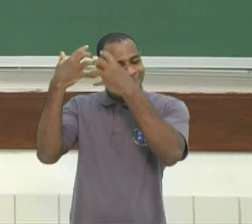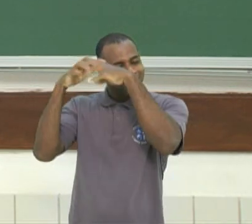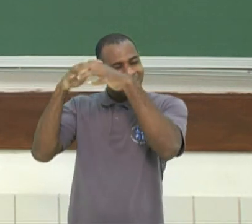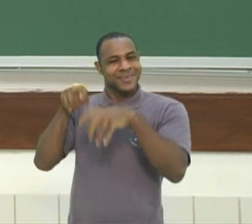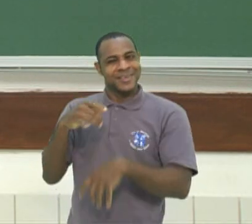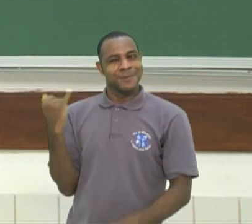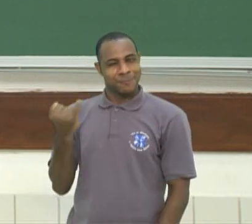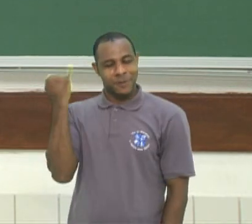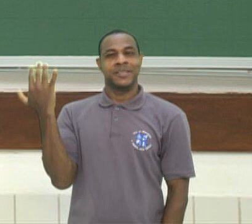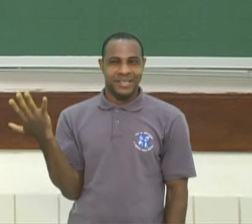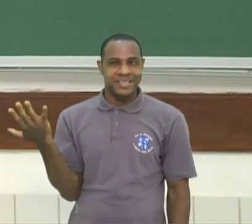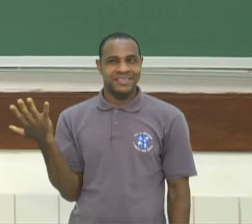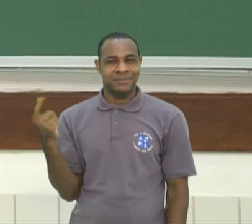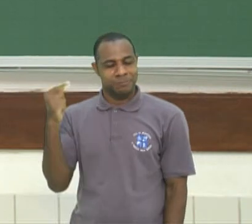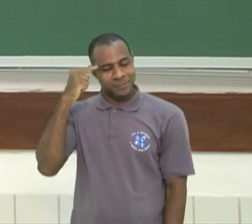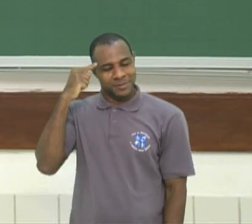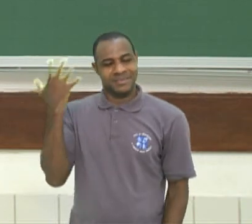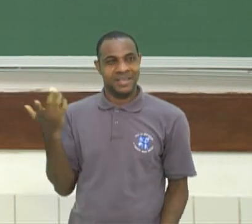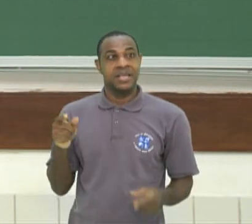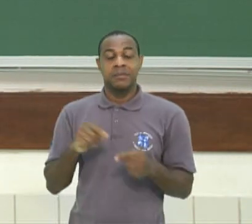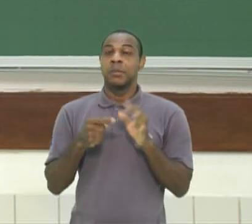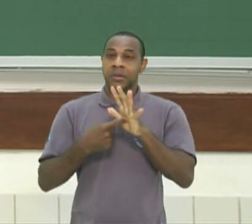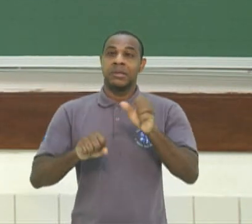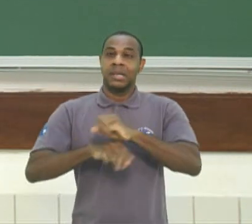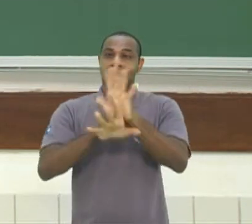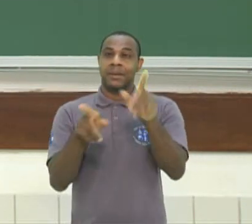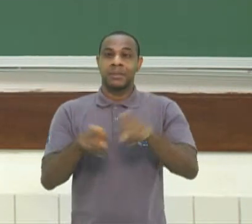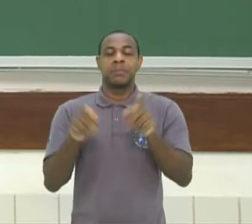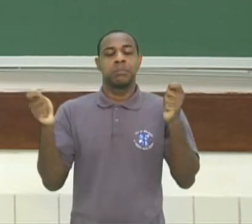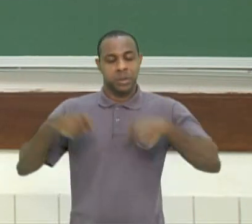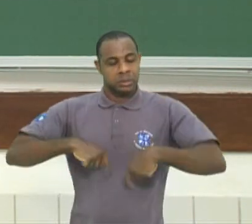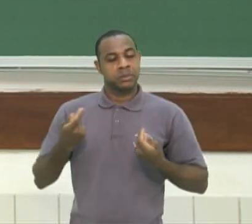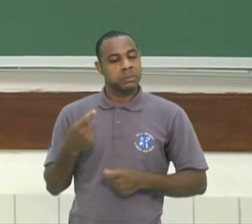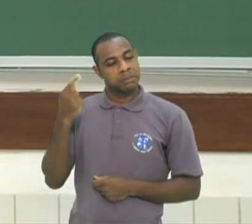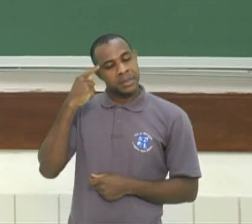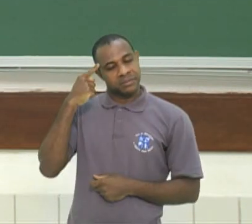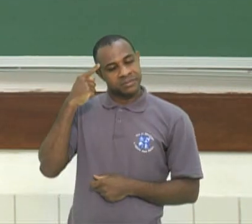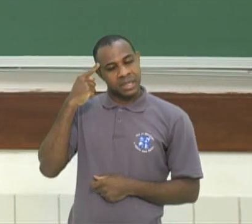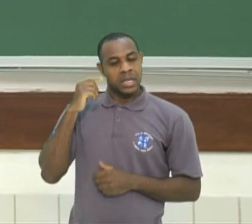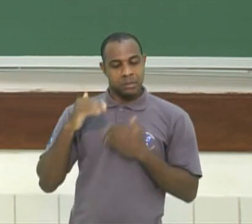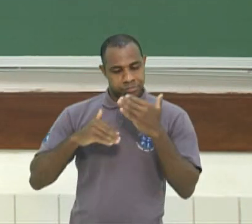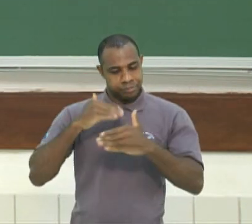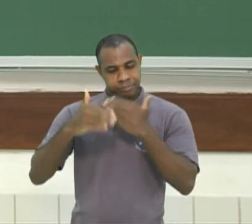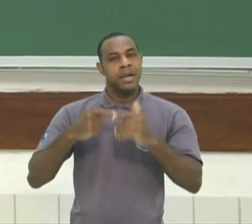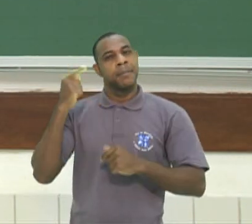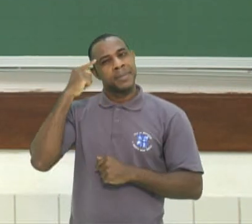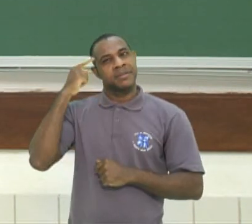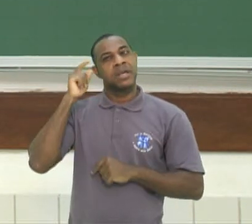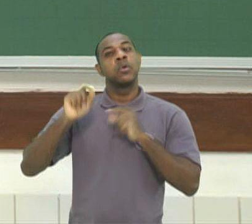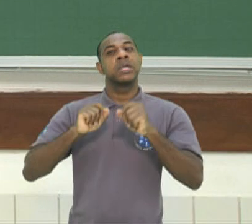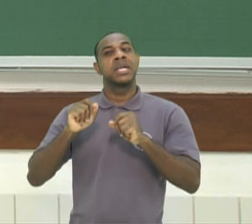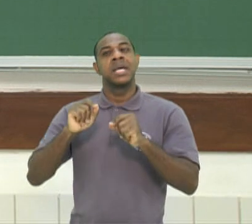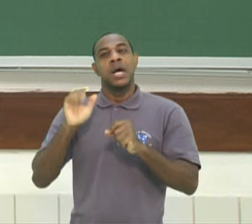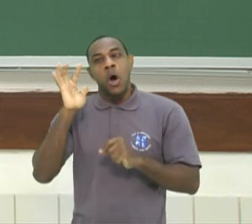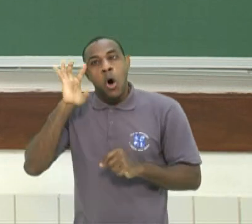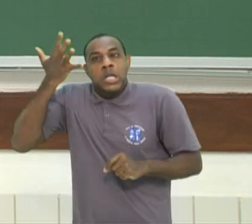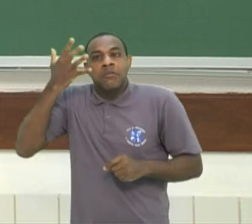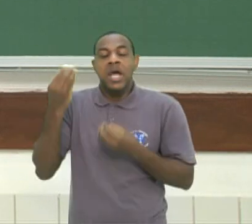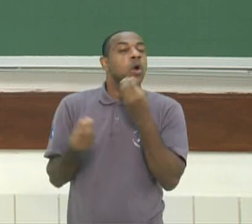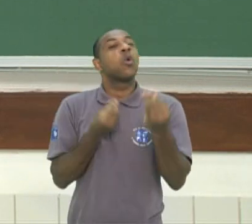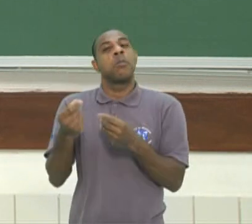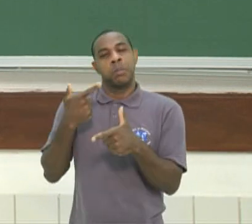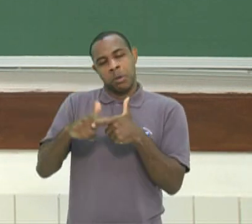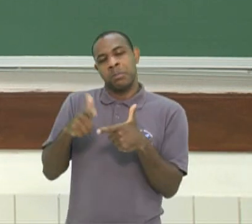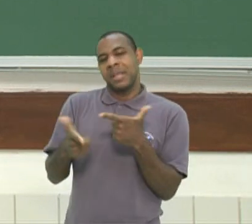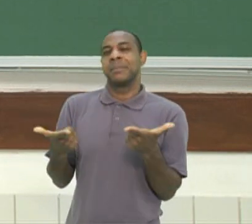importantes em vocês e que, claro, possamos refletir, construir e pensar soluções para esse problema